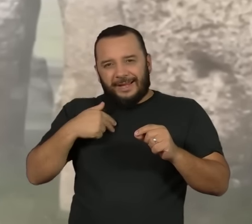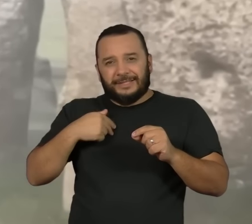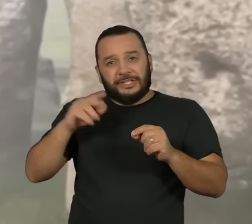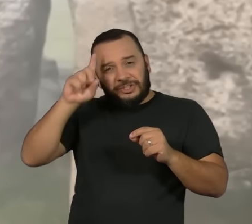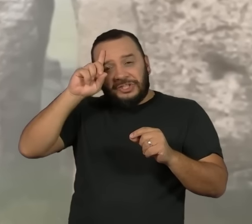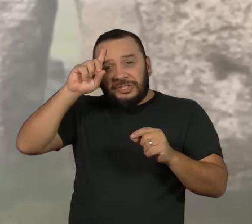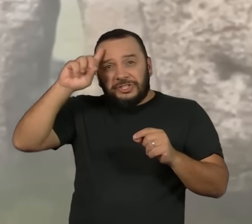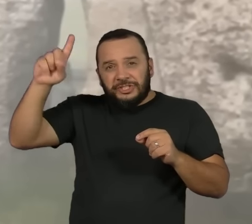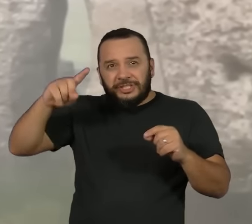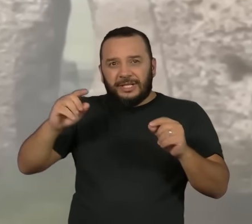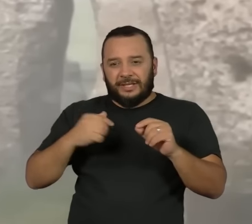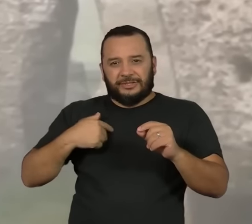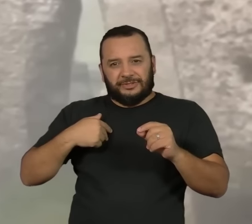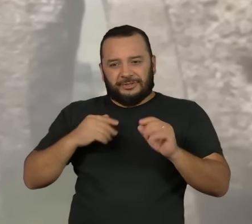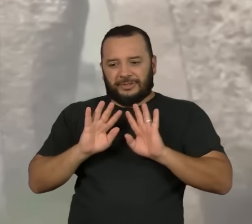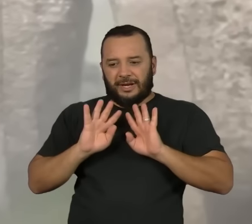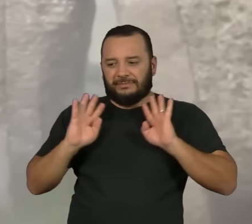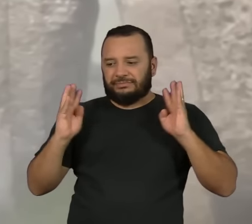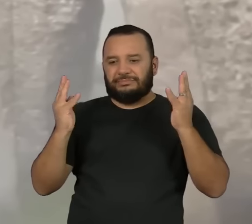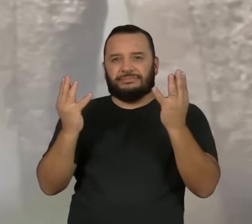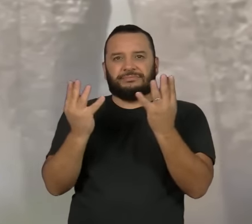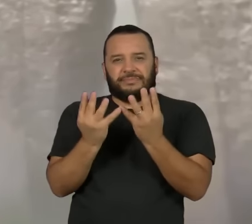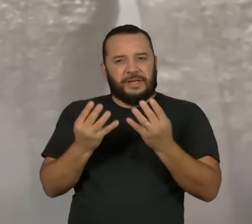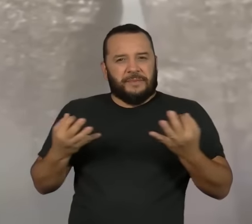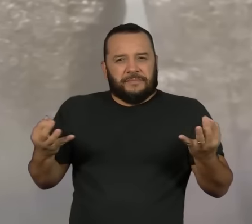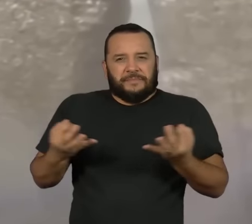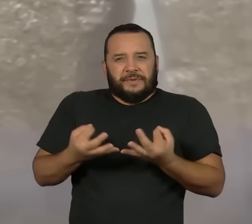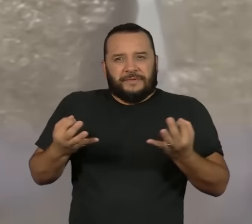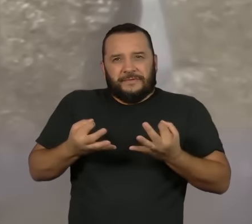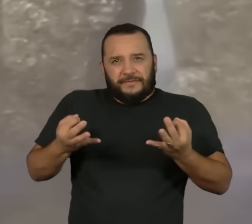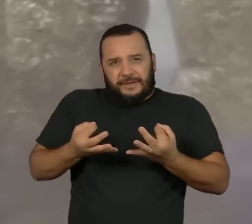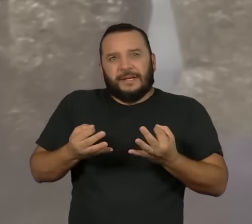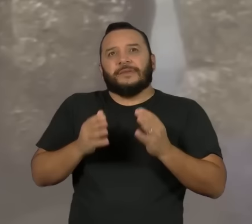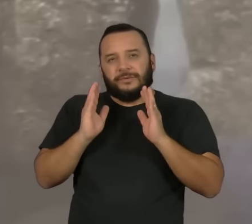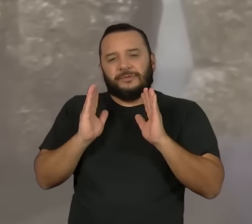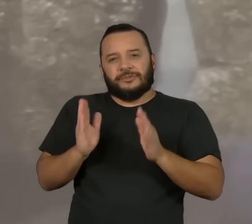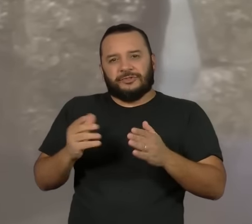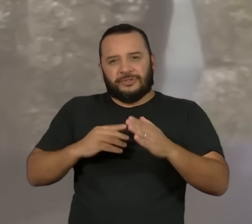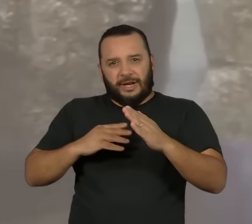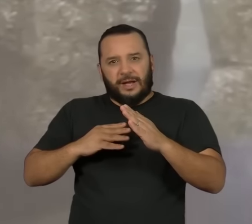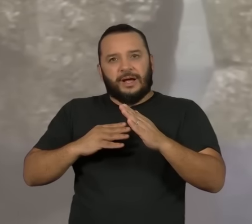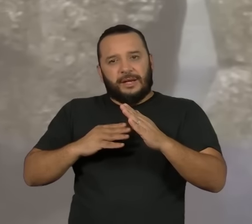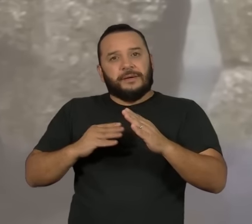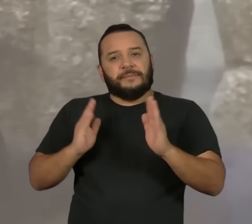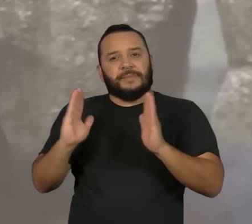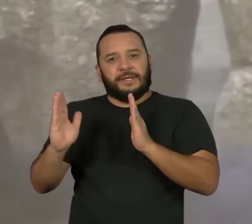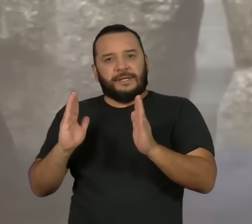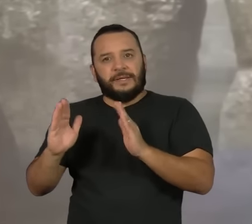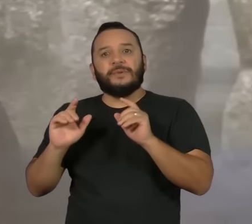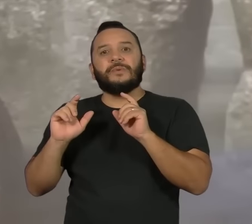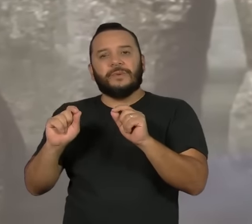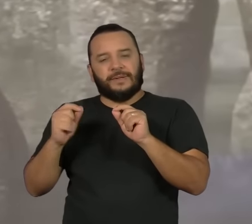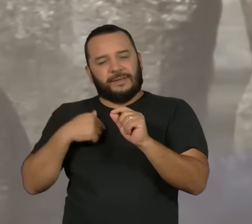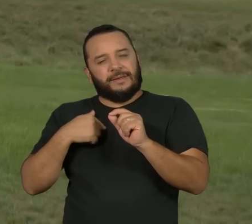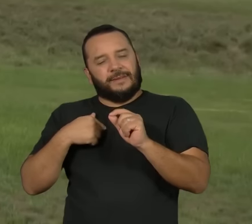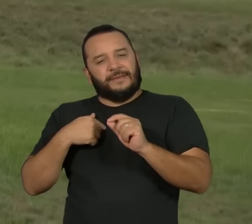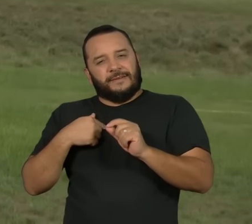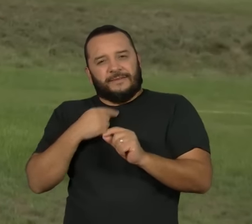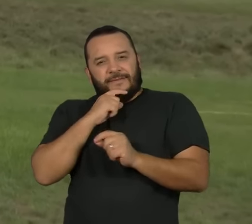espaços no anel de pedras estão em perfeito alinhamento com os solstícios tanto de verão quanto de inverno.